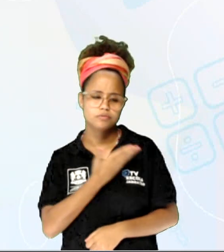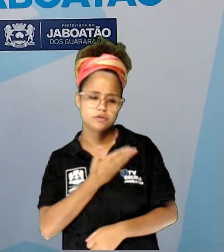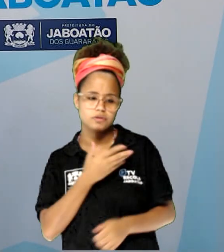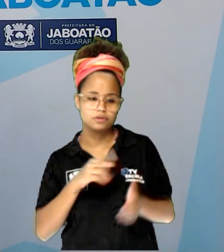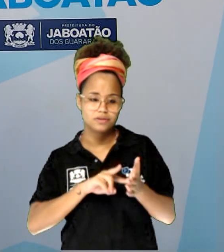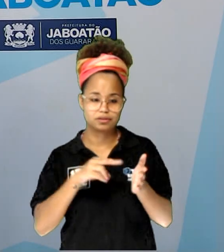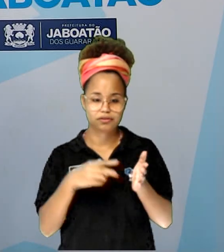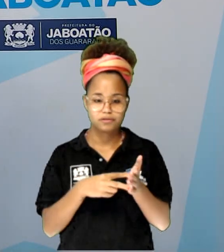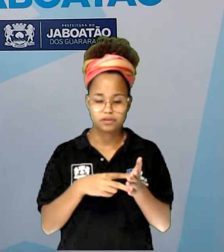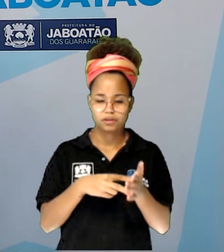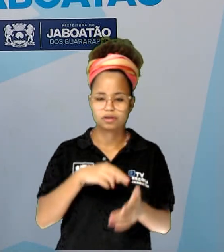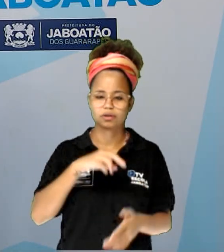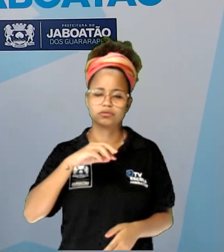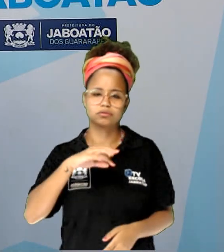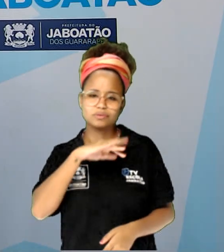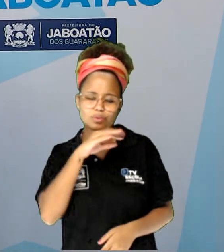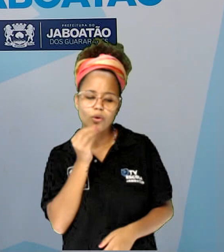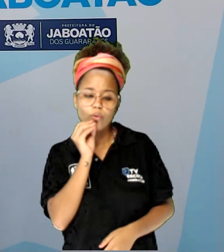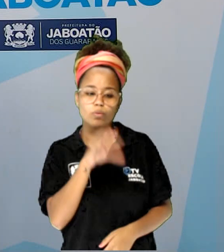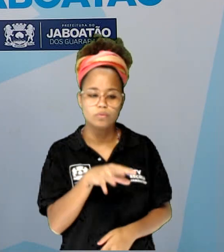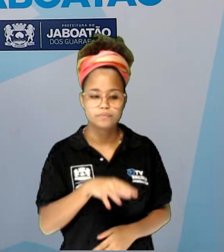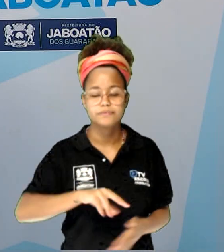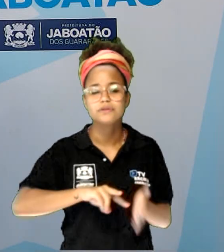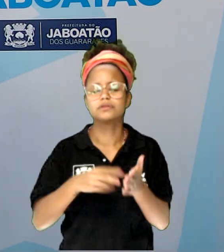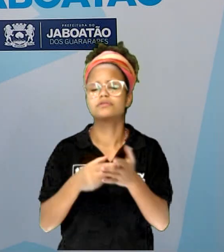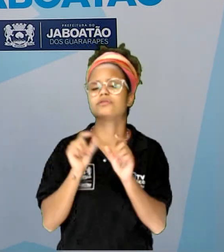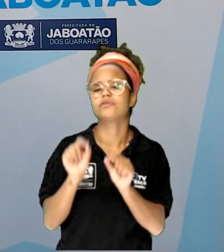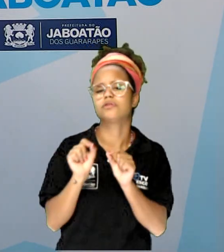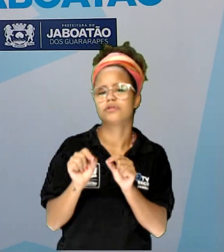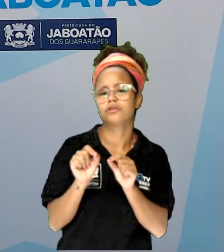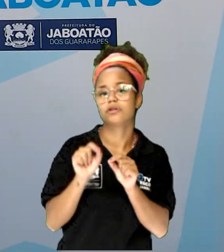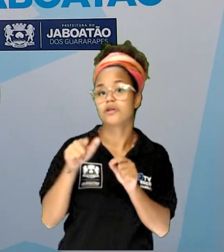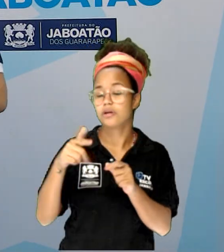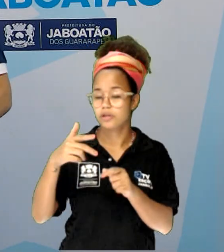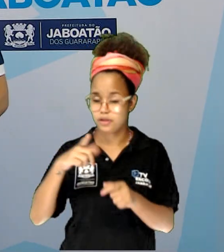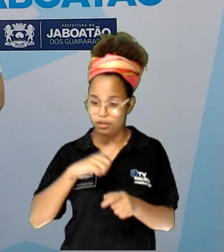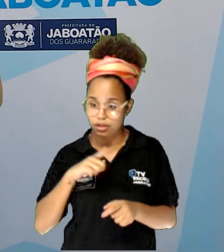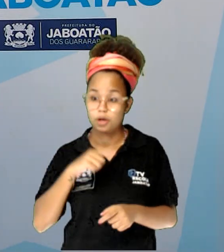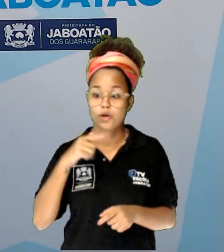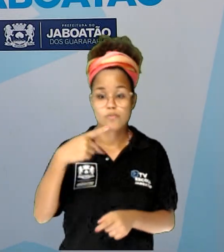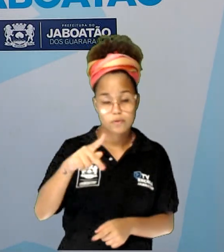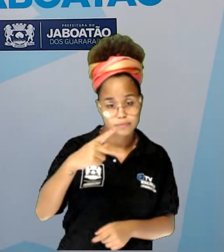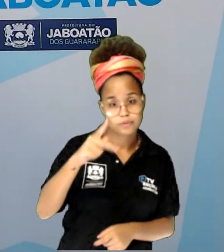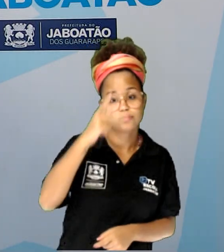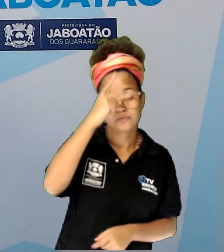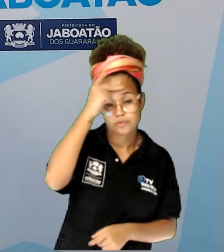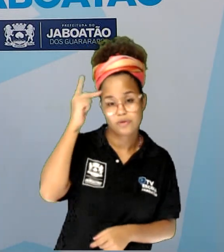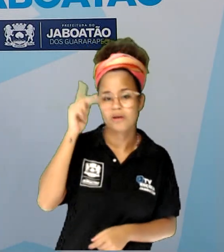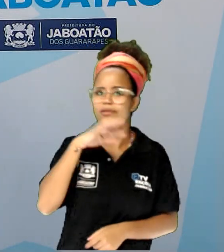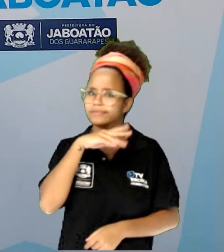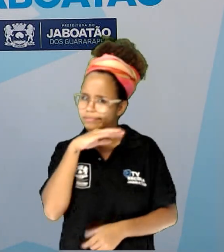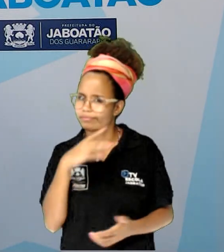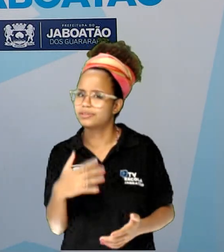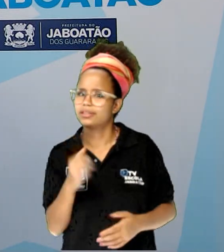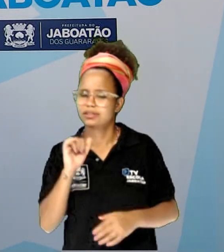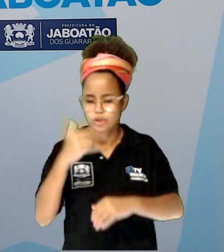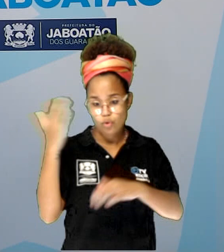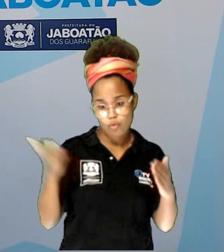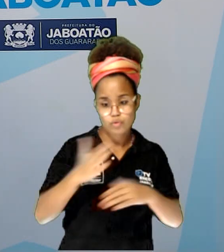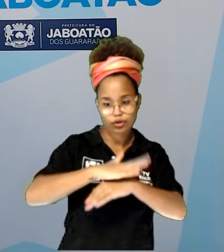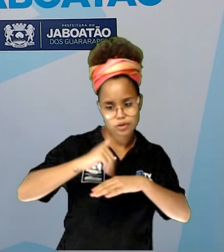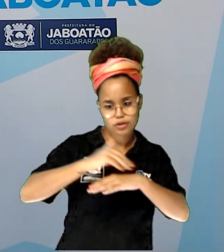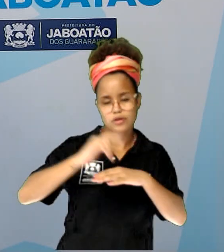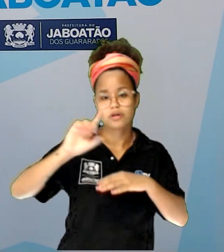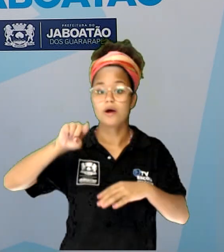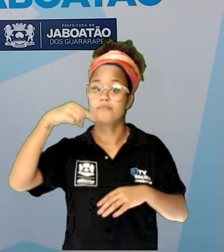do escarro. Com isso ele está dizendo para a gente que o que vem para você não é muito bom não. As pessoas que hoje te fazem carinho, amanhã vão te